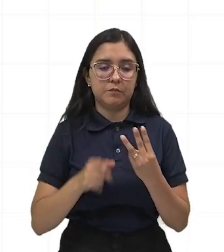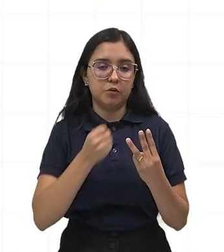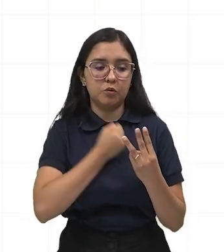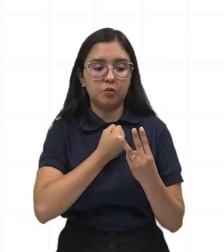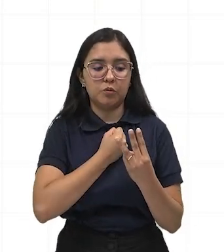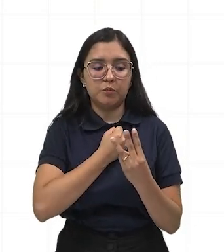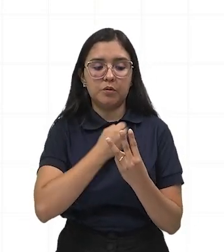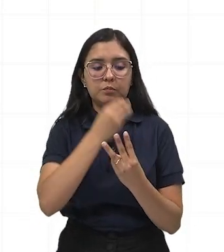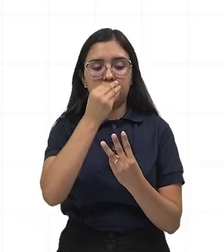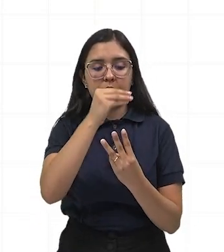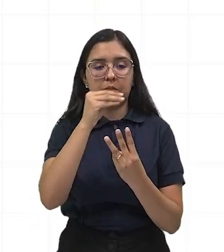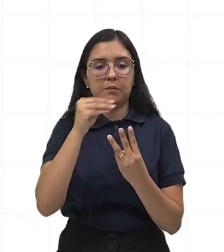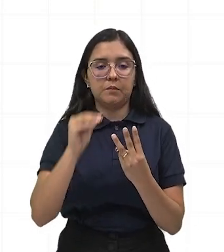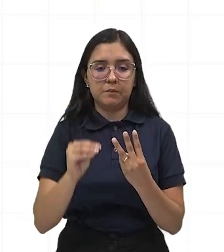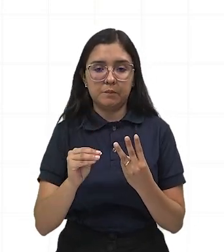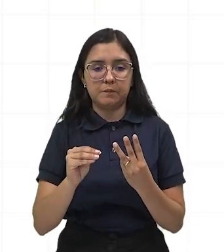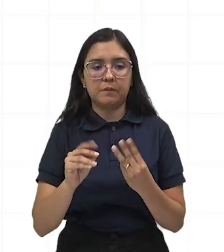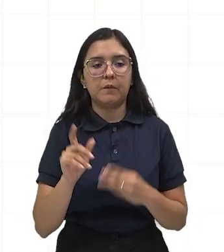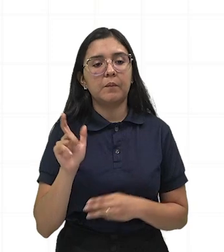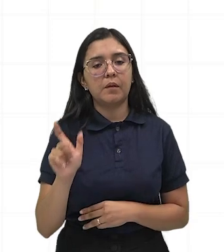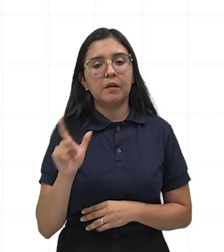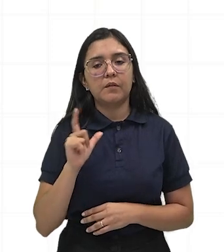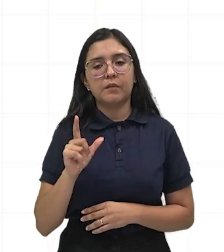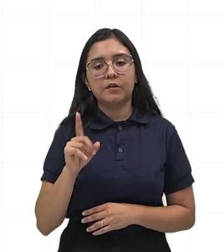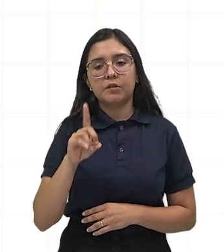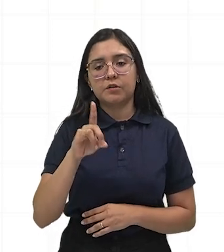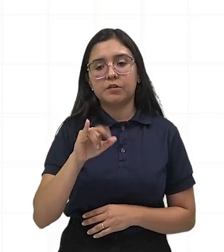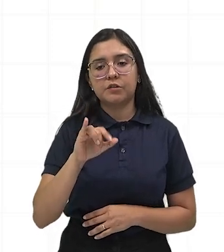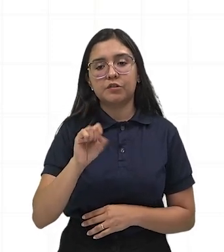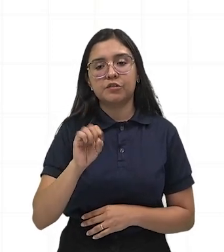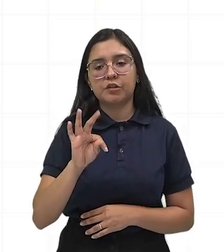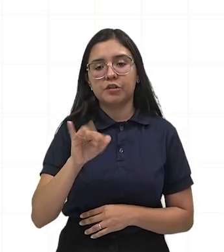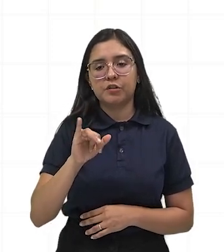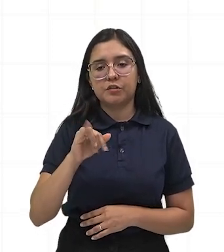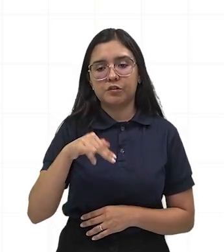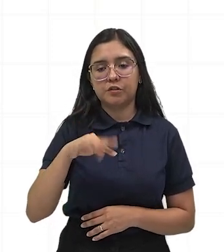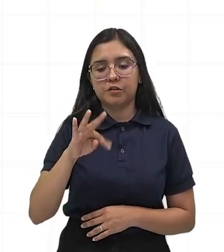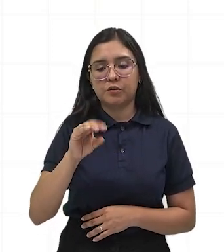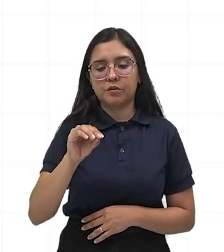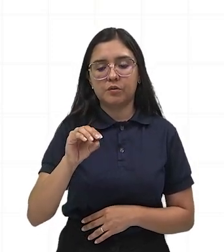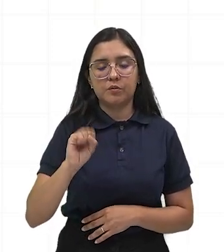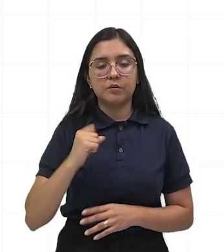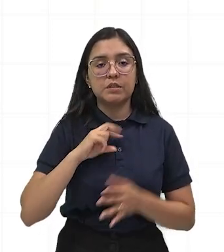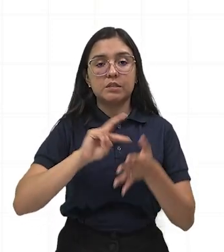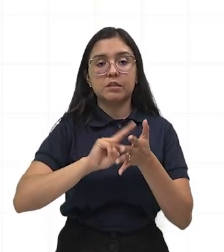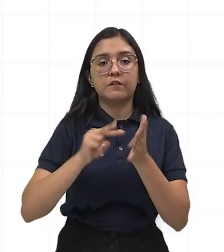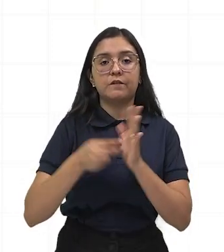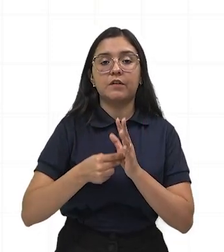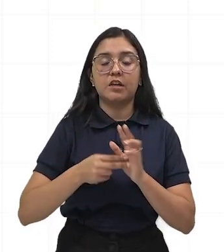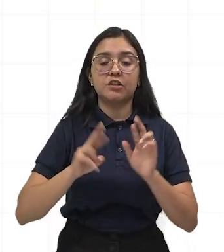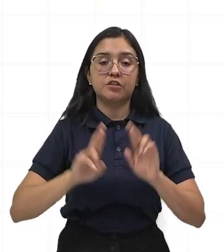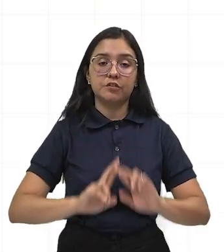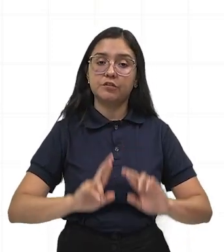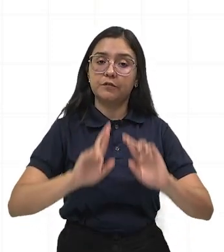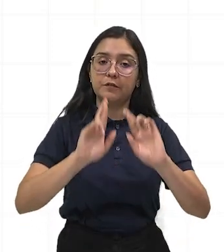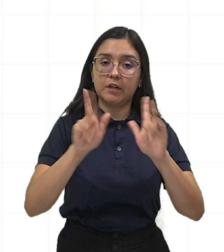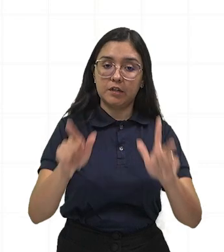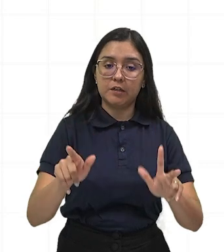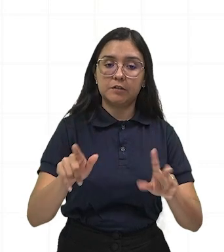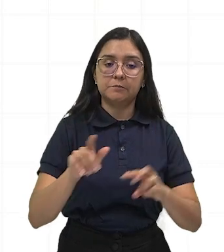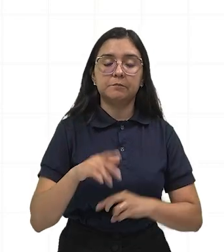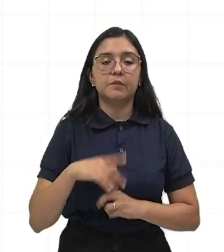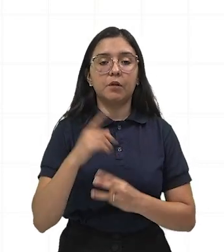aparece para nós a palavra distinto, significa que eles são diferentes, esses números não são repetíveis. Como é de